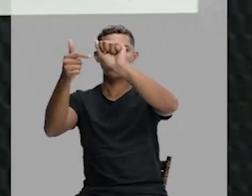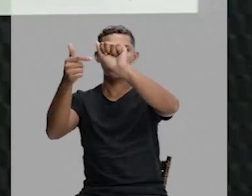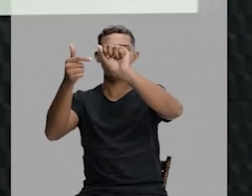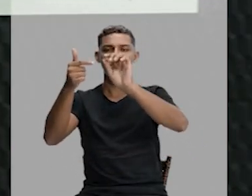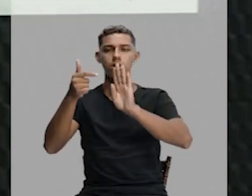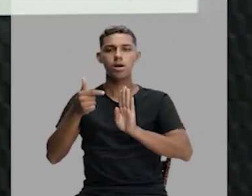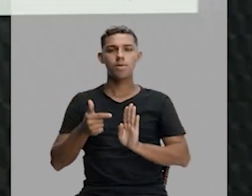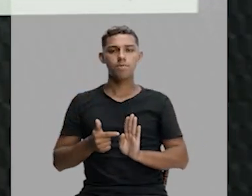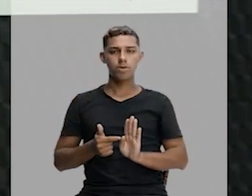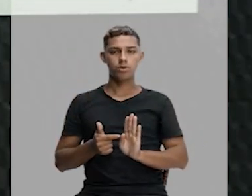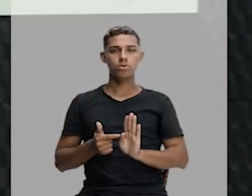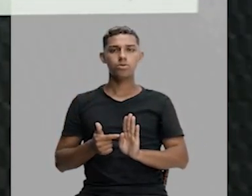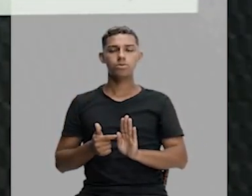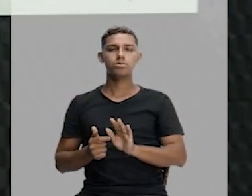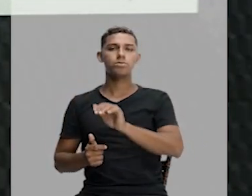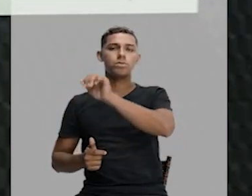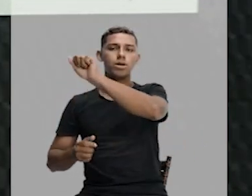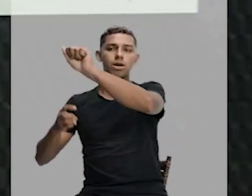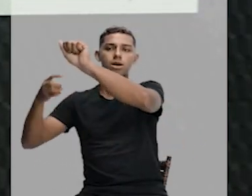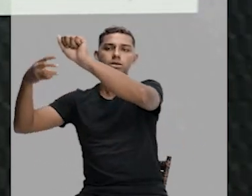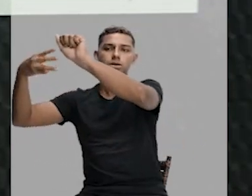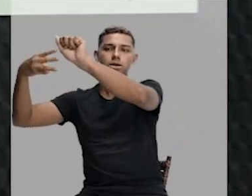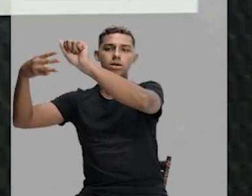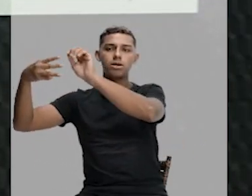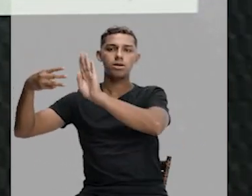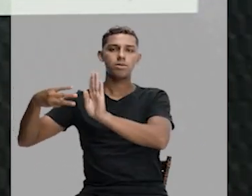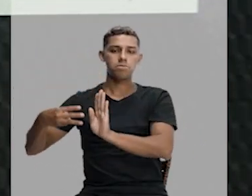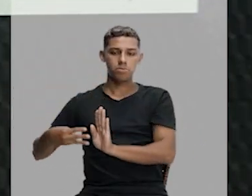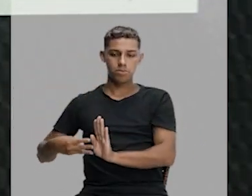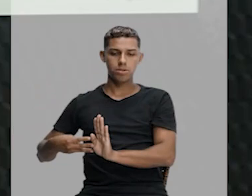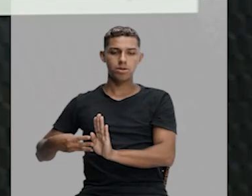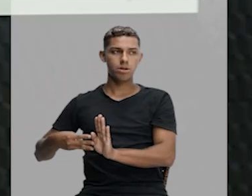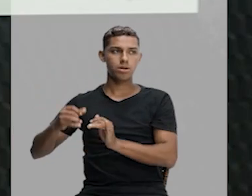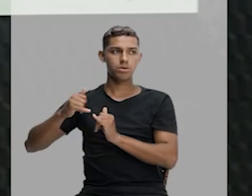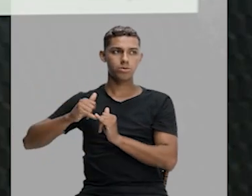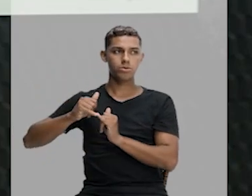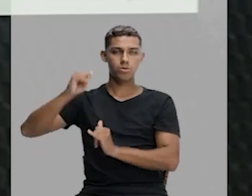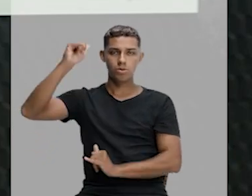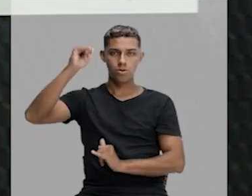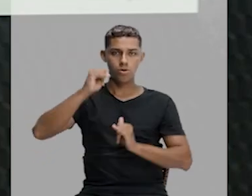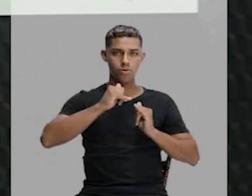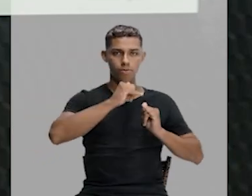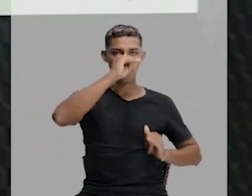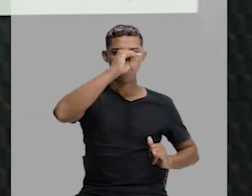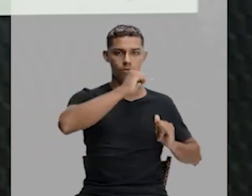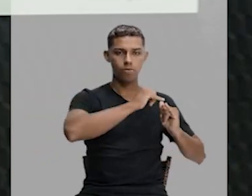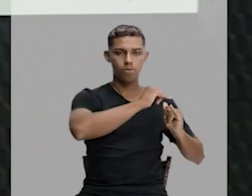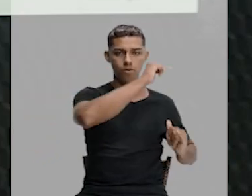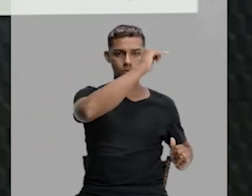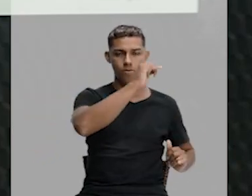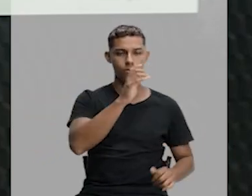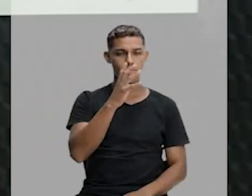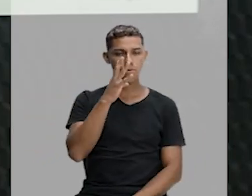R. Tá? Então, vou pegar um segmento aqui que vai do A1 para o B1,